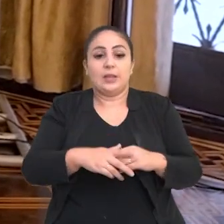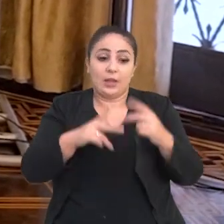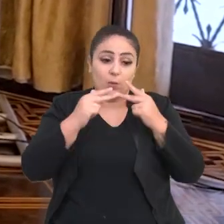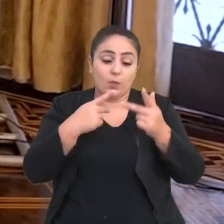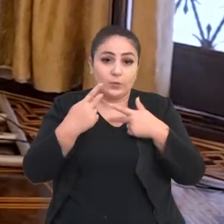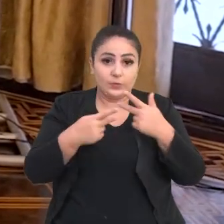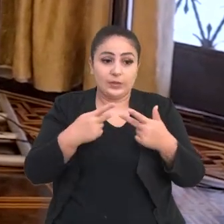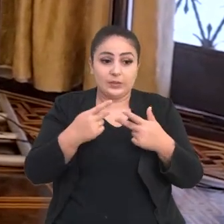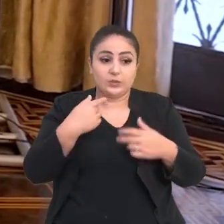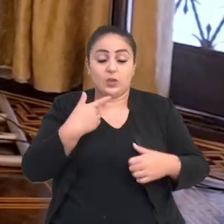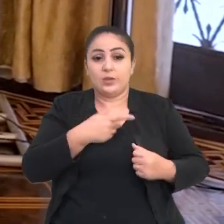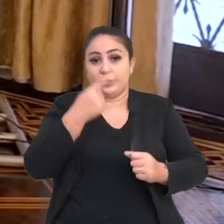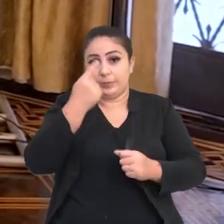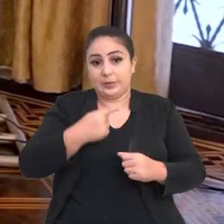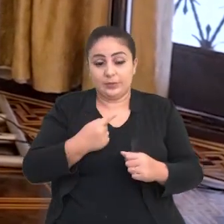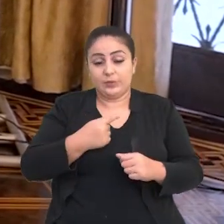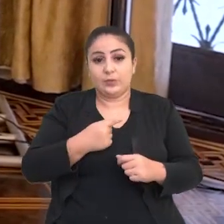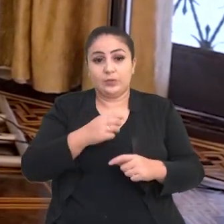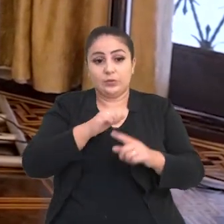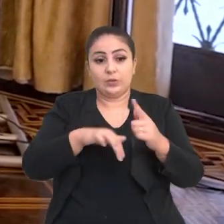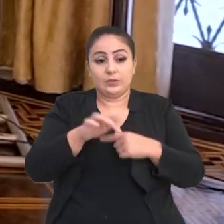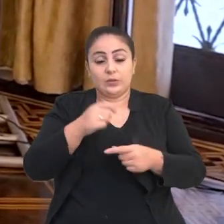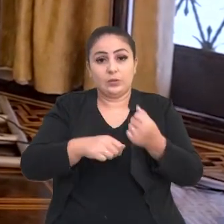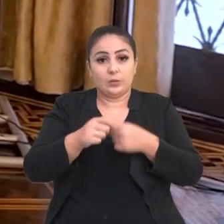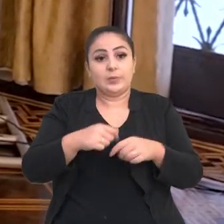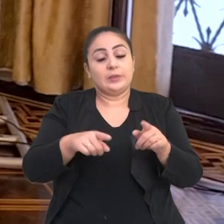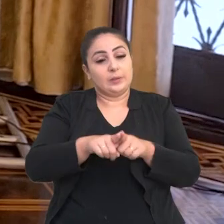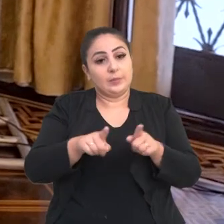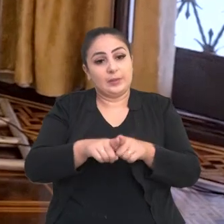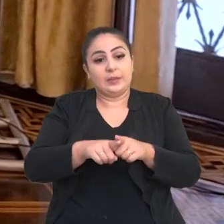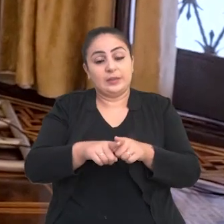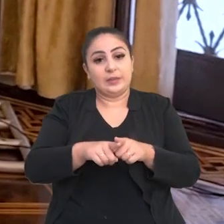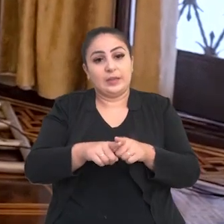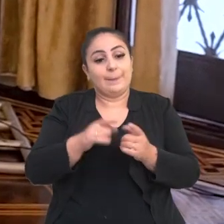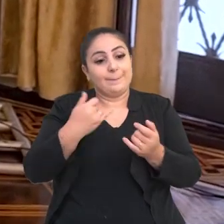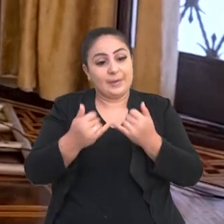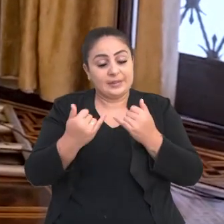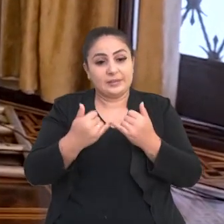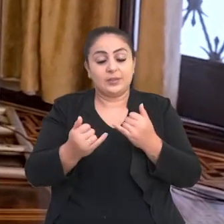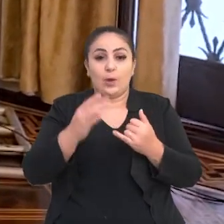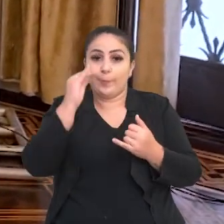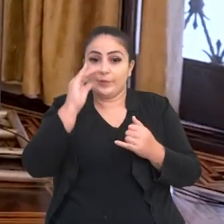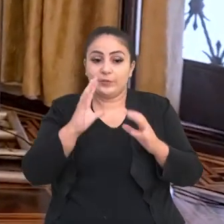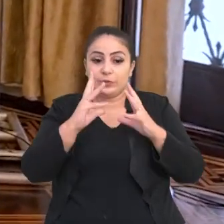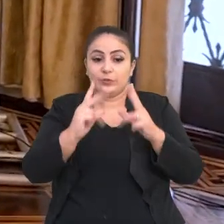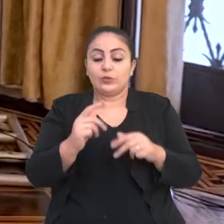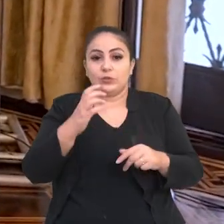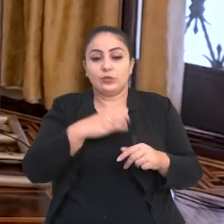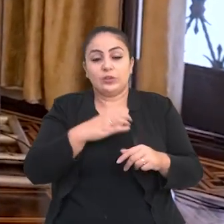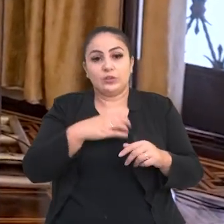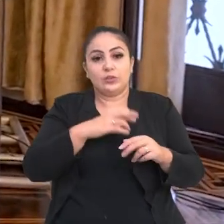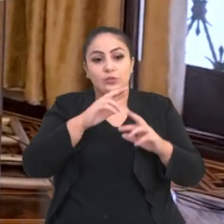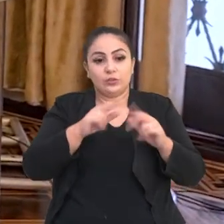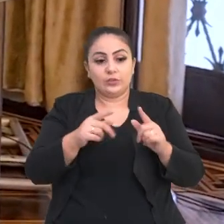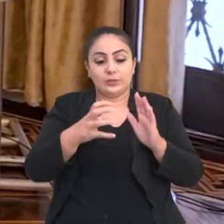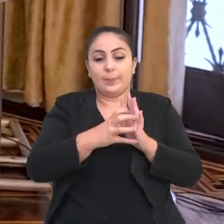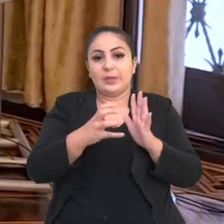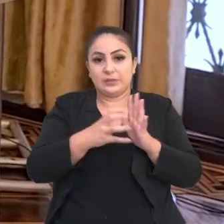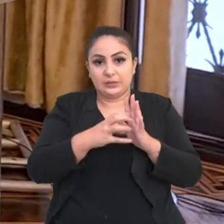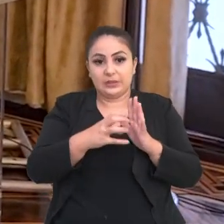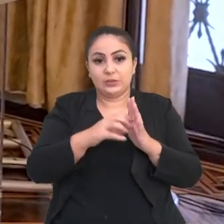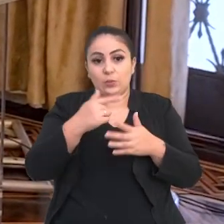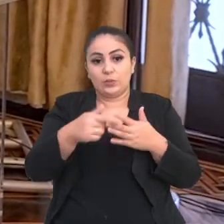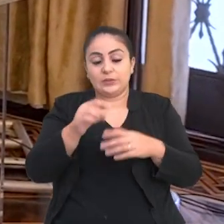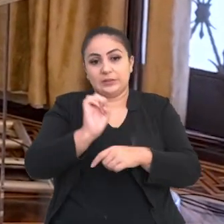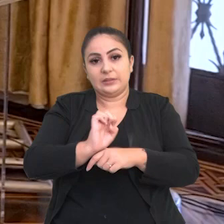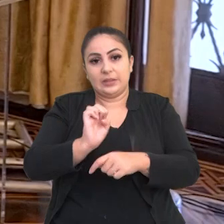estados, e como eu disse, como o nosso perfil socioeconômico e o perfil da pandemia também foram semelhantes, observar de forma padronizada